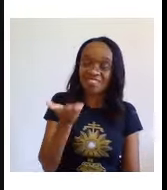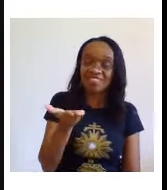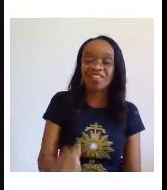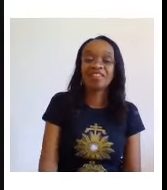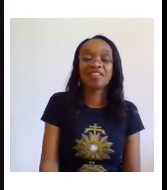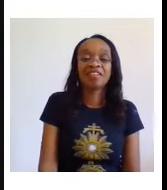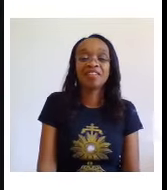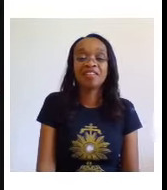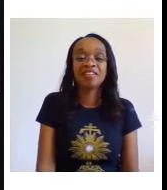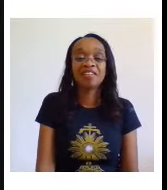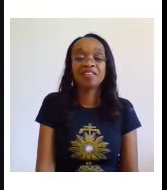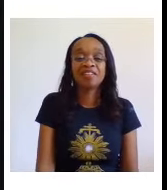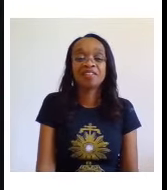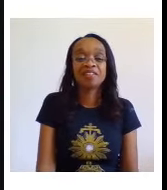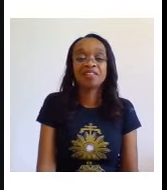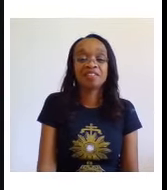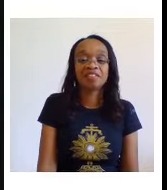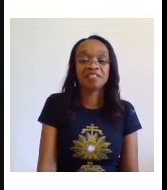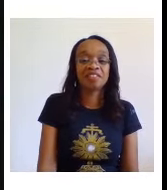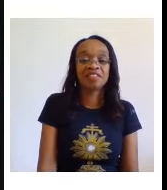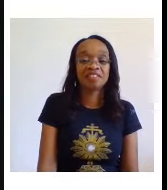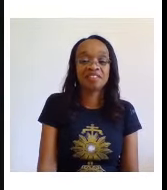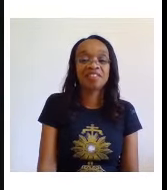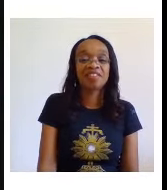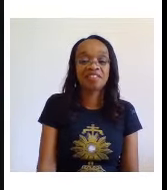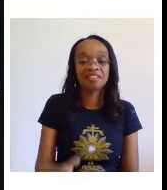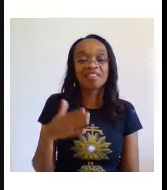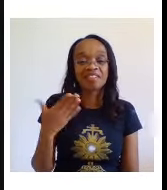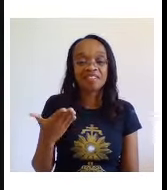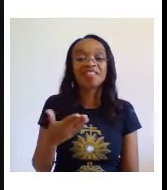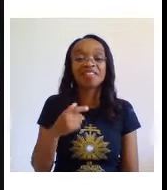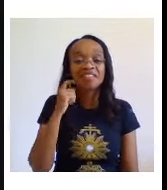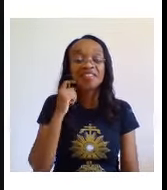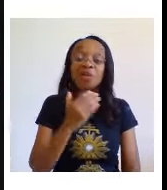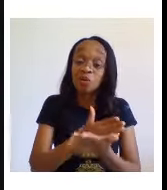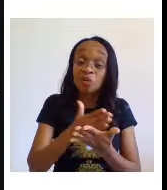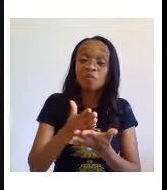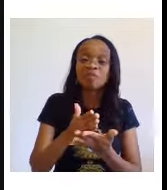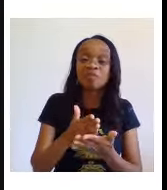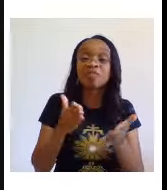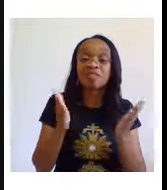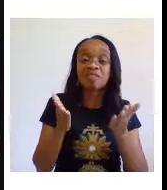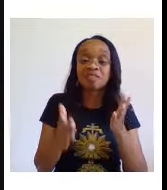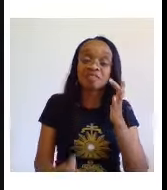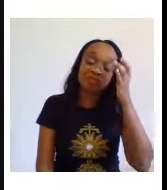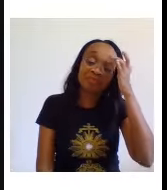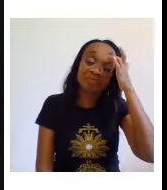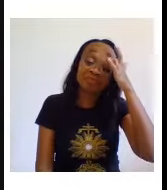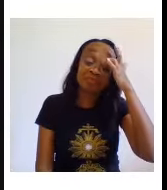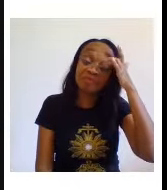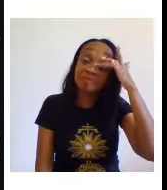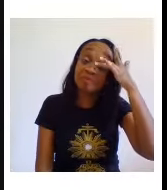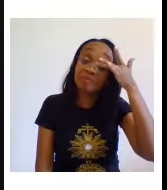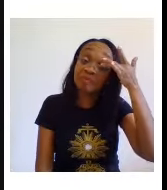B vai falar de mais uns detalhes assim que estão acontecendo agora, tipo nas 2 próximas semanas.